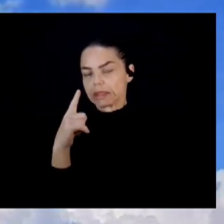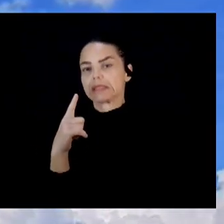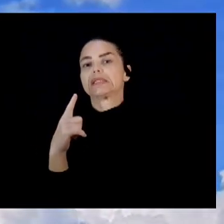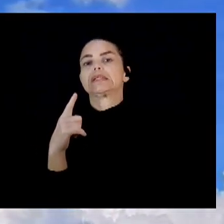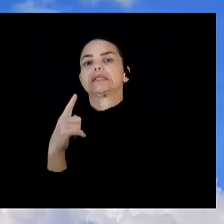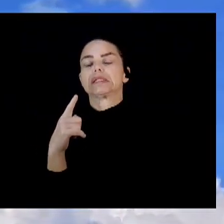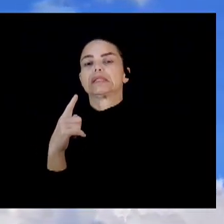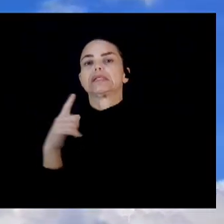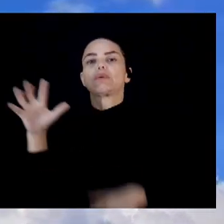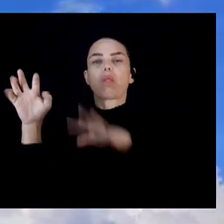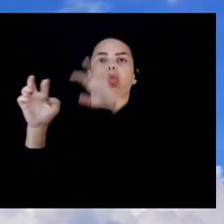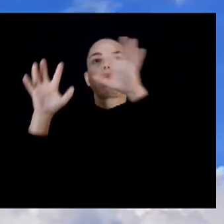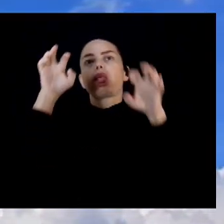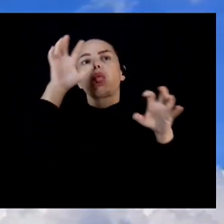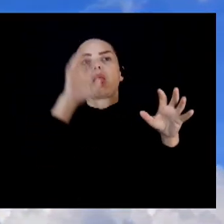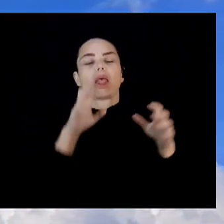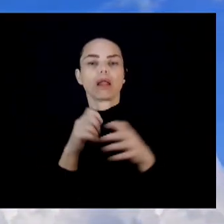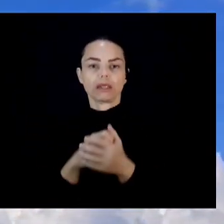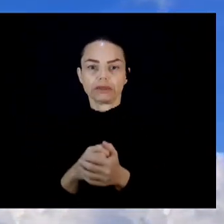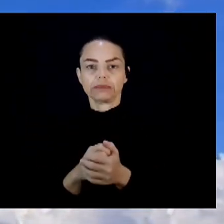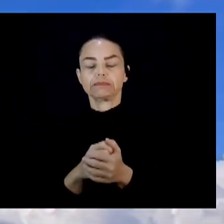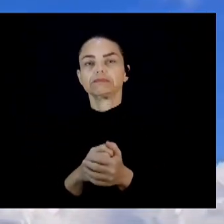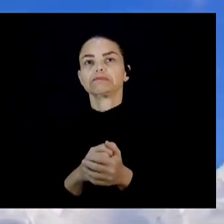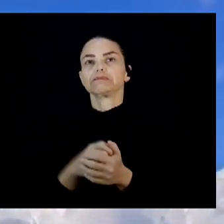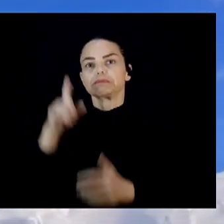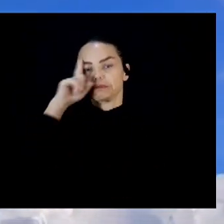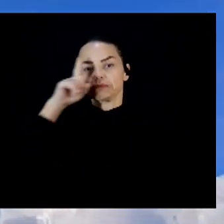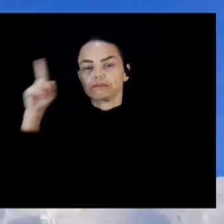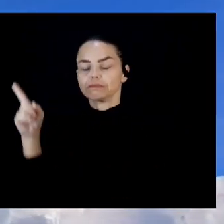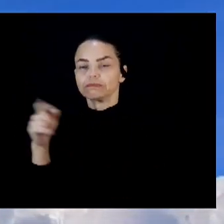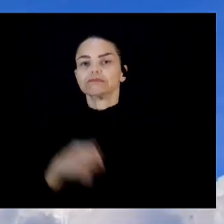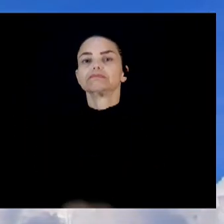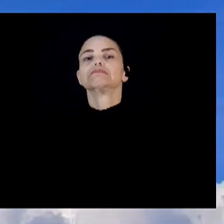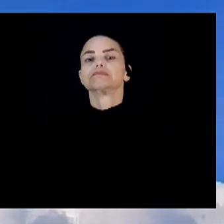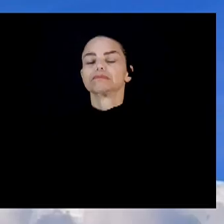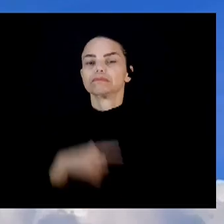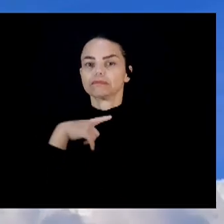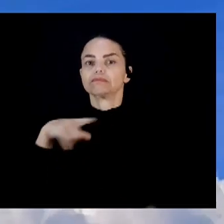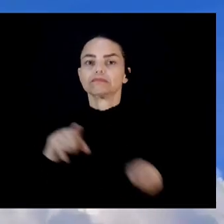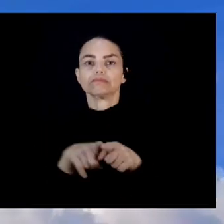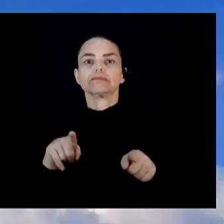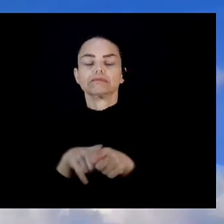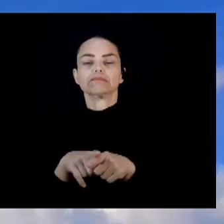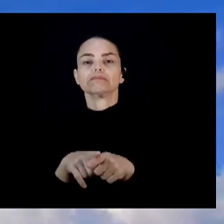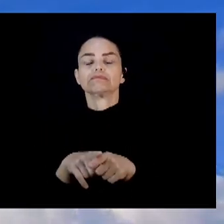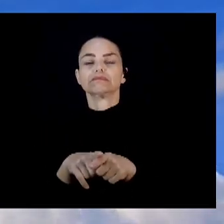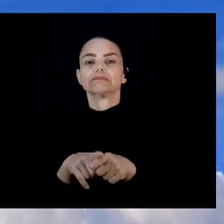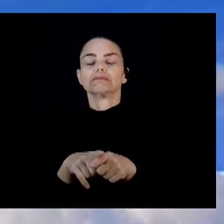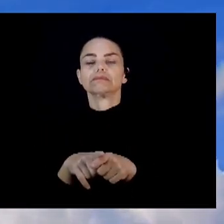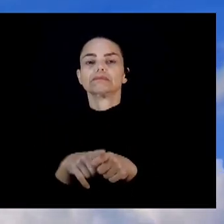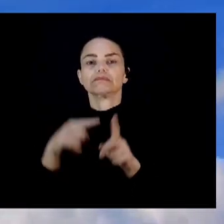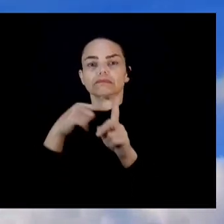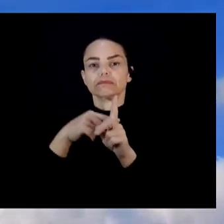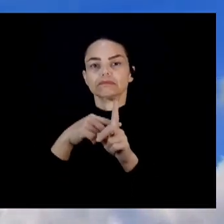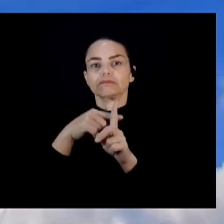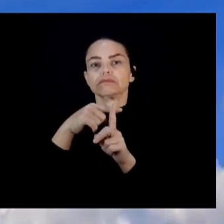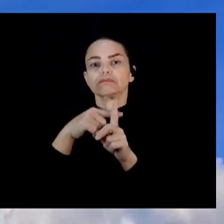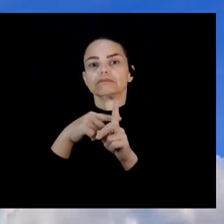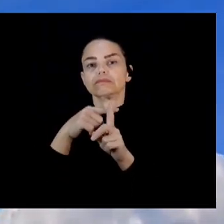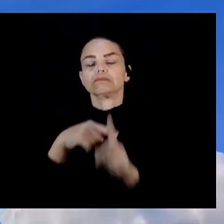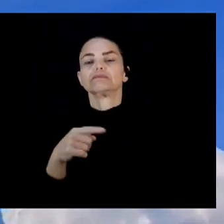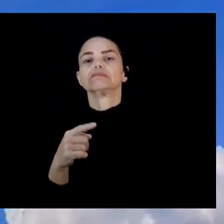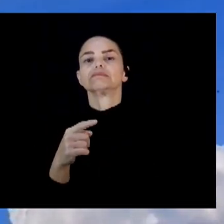nuvens durante o dia. E olha só, a gente tem também aqui a previsão de temperatura. Nós vamos ficar entre a mínima